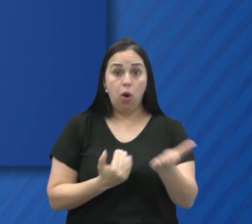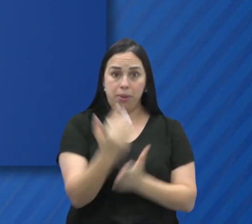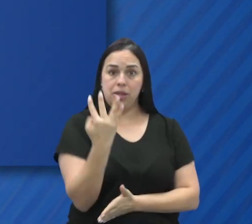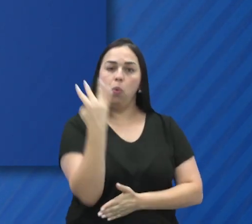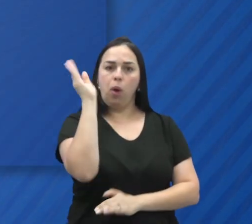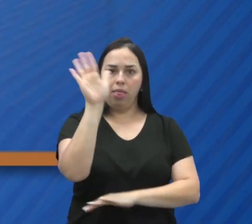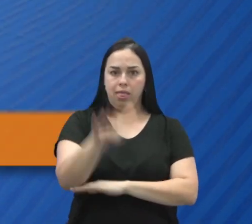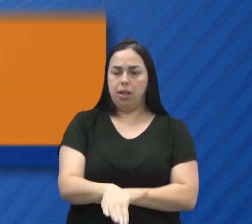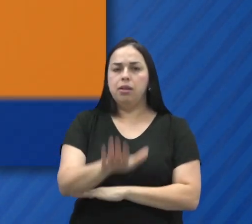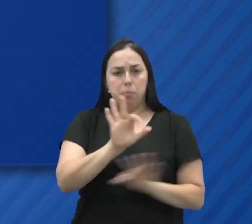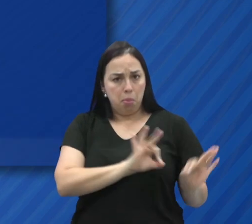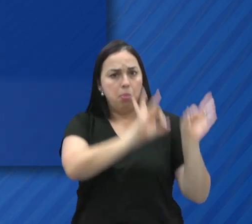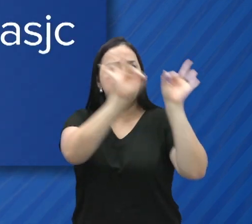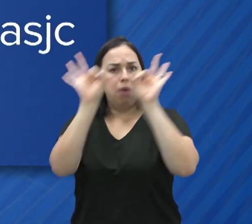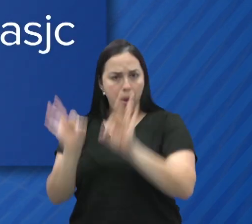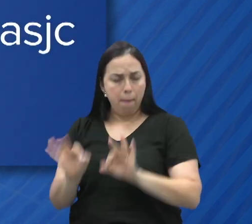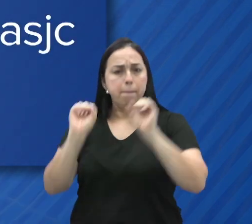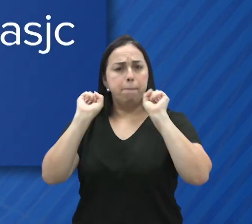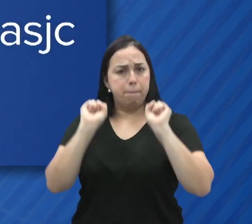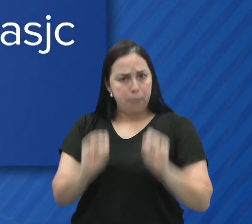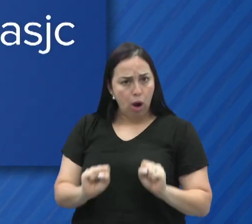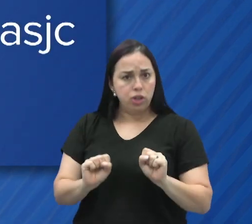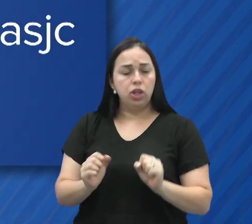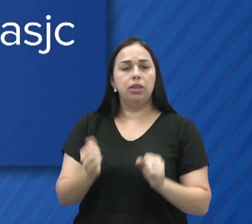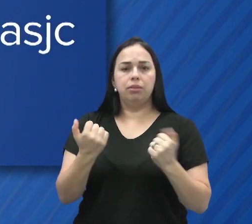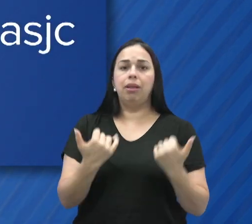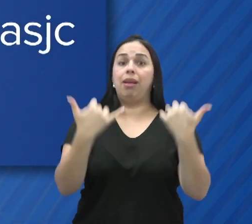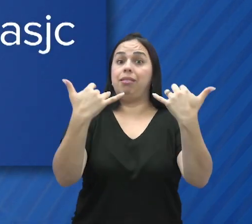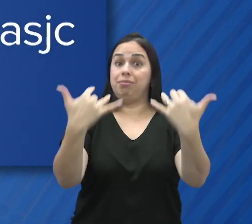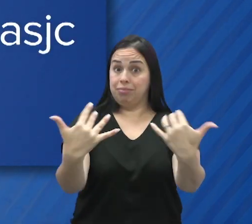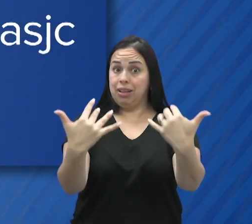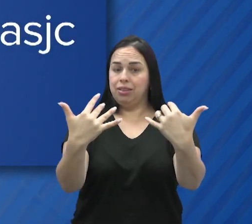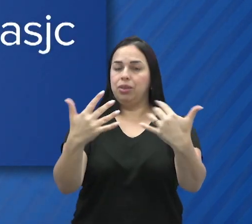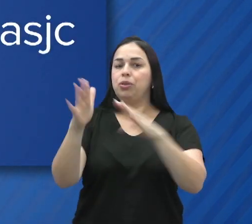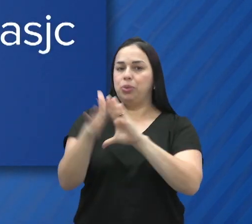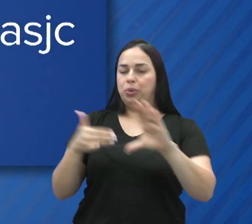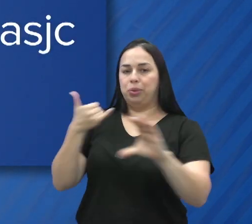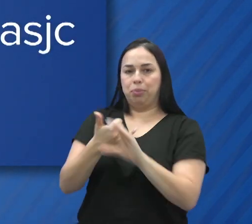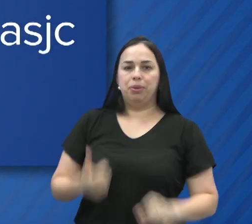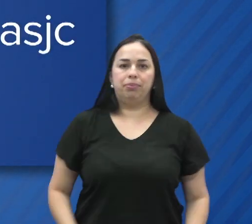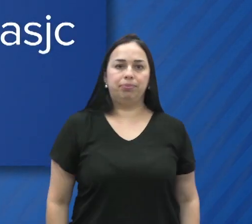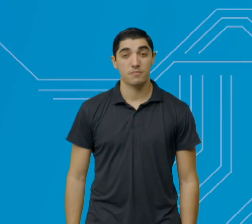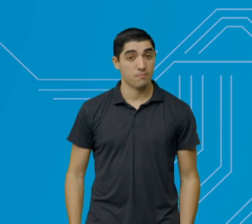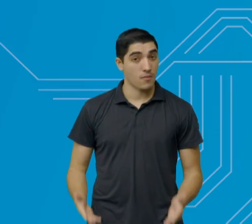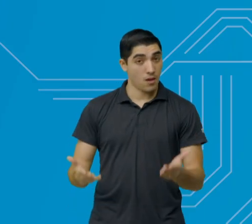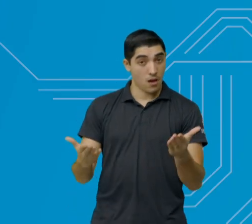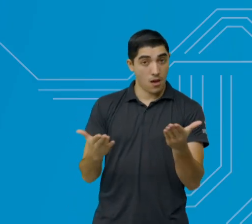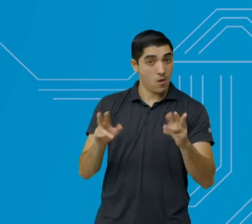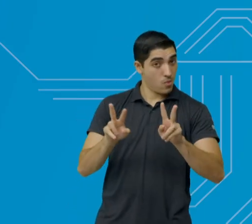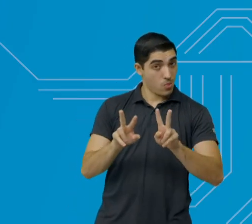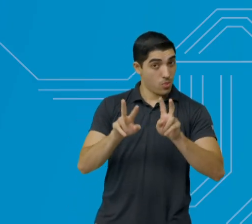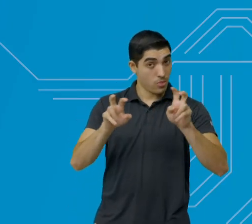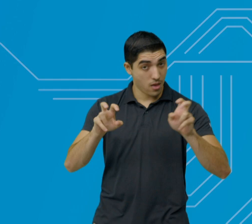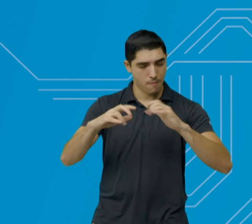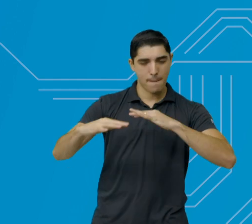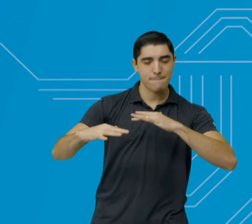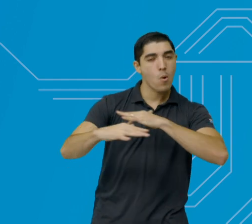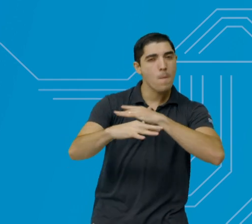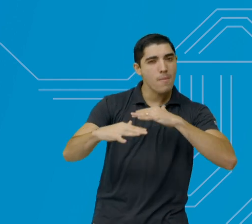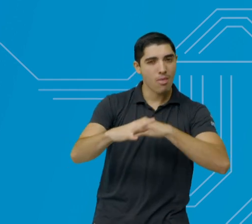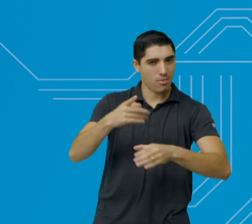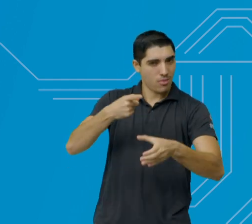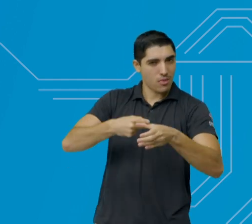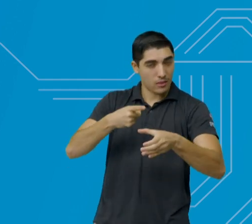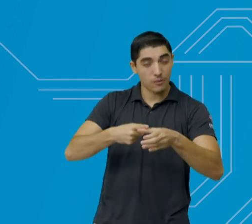da tarde. Você pode acompanhar os trabalhos em plenário na íntegra no nosso canal do YouTube. Agora falamos sobre